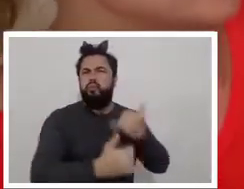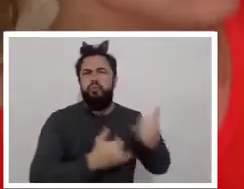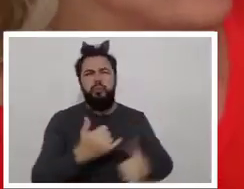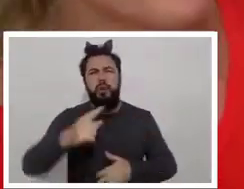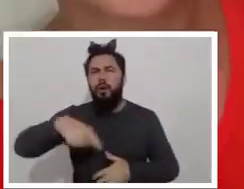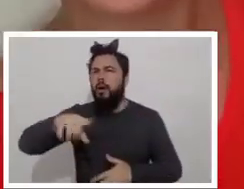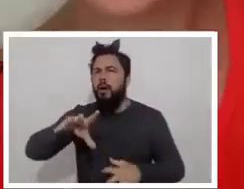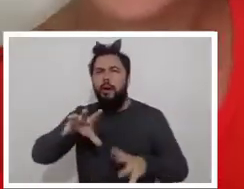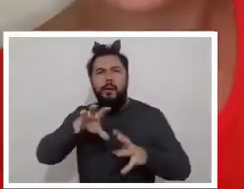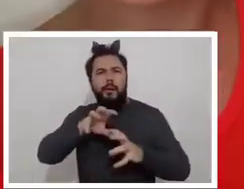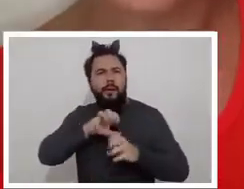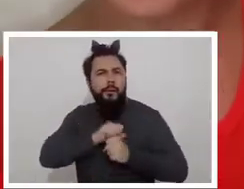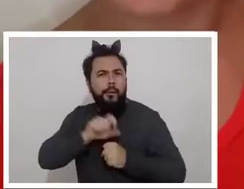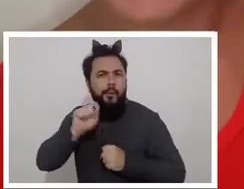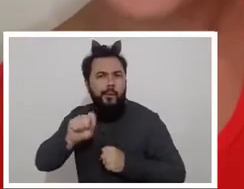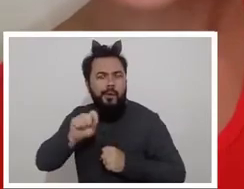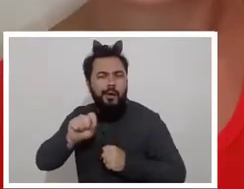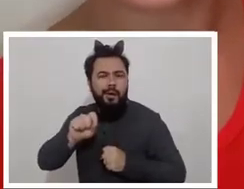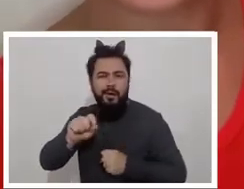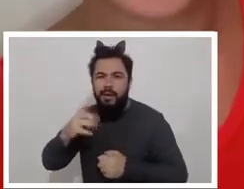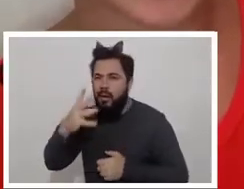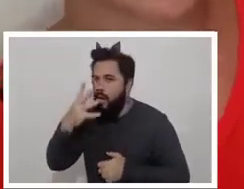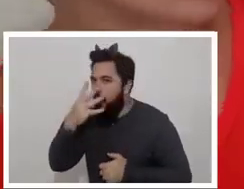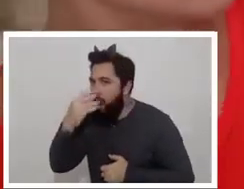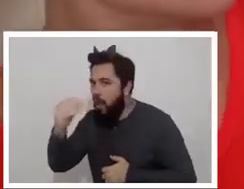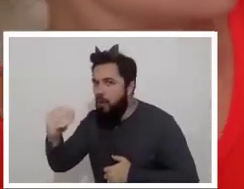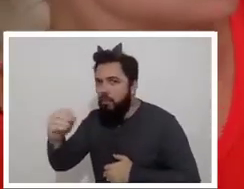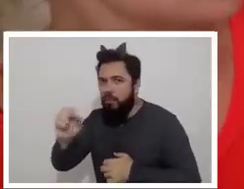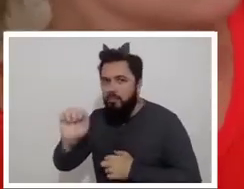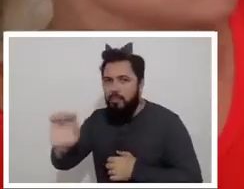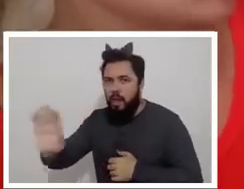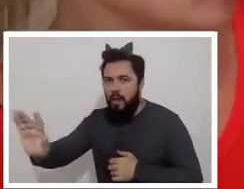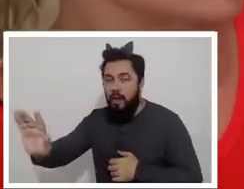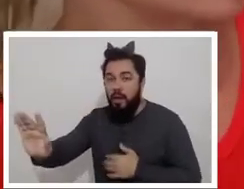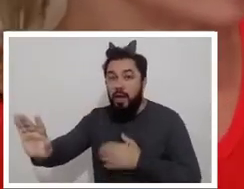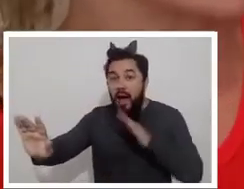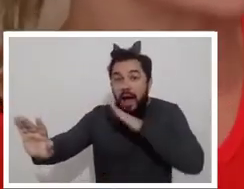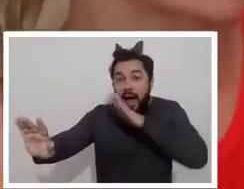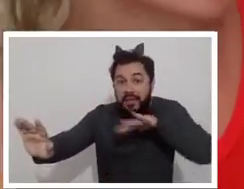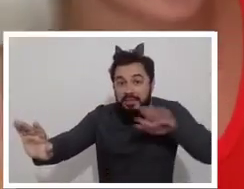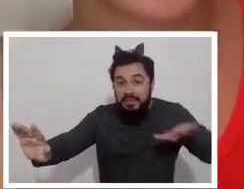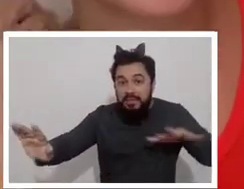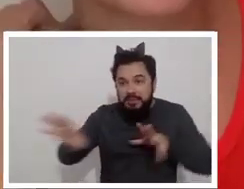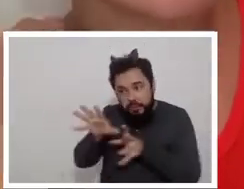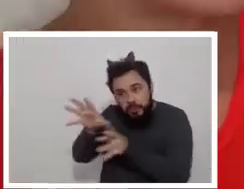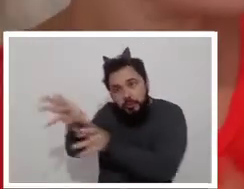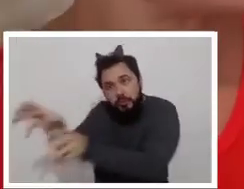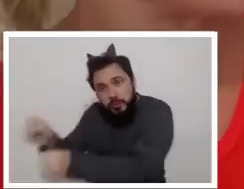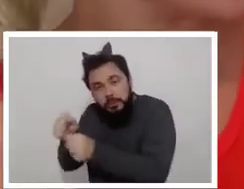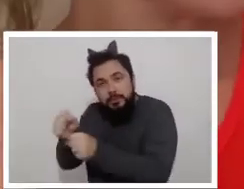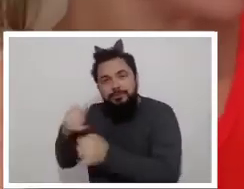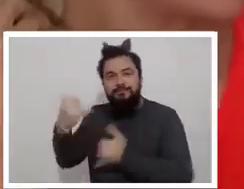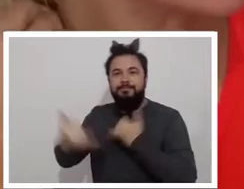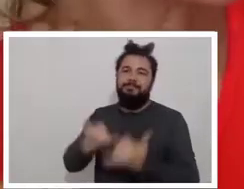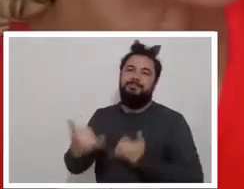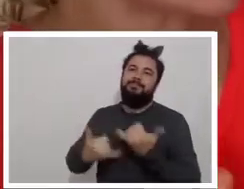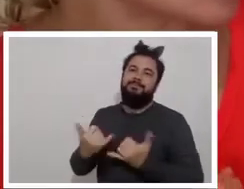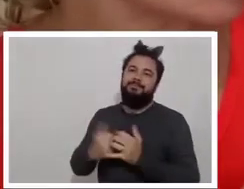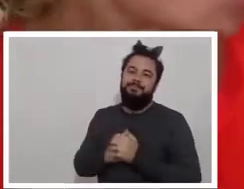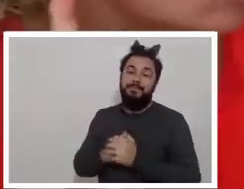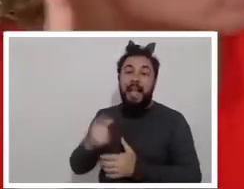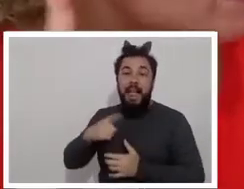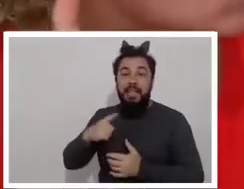e a brincadeira preferida era justamente catálogos da sorte dela scott bosque